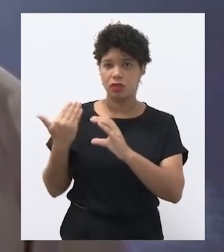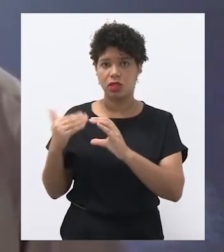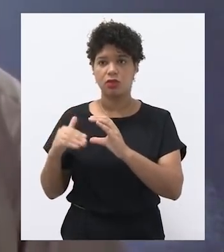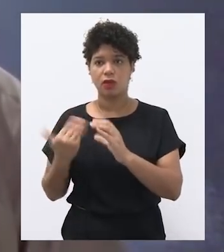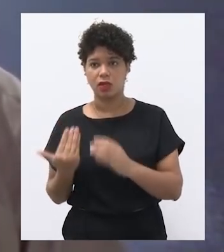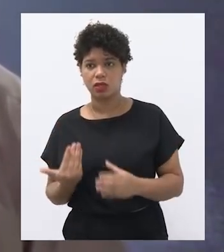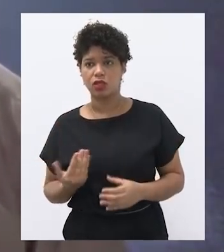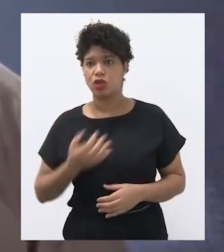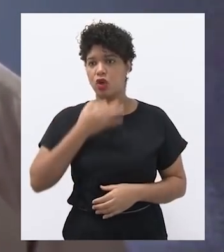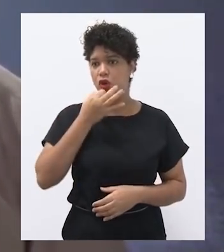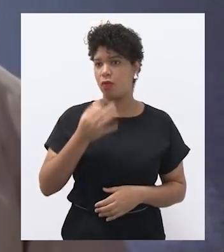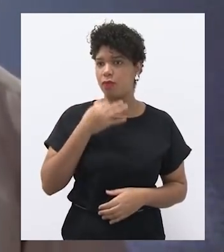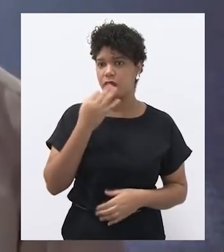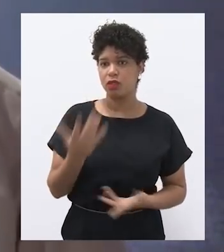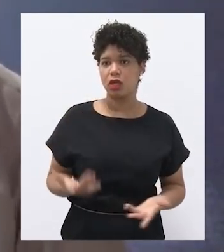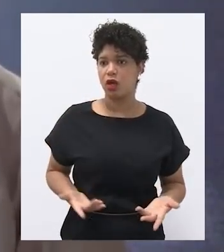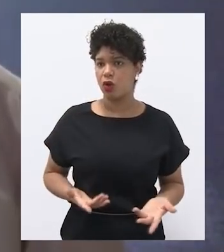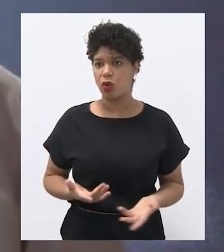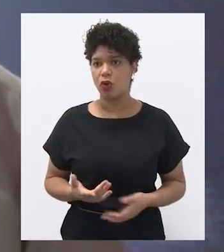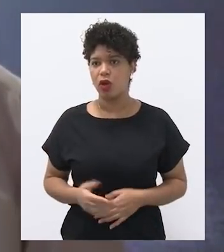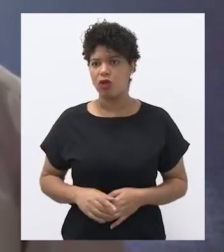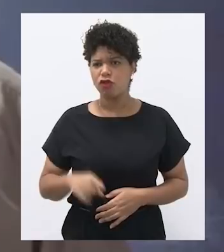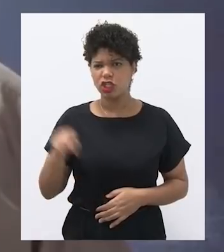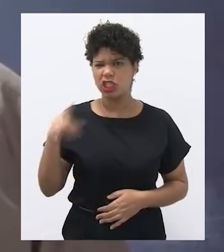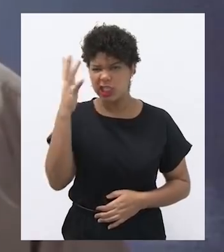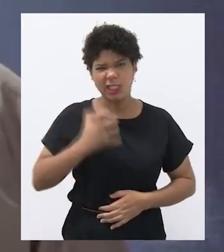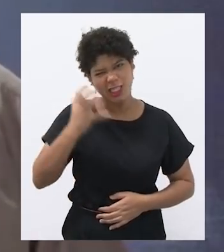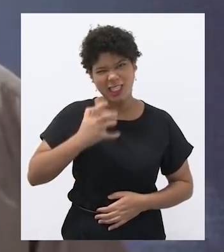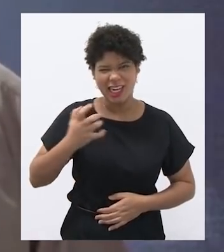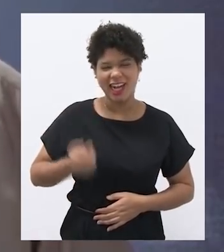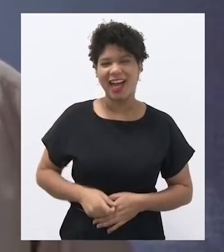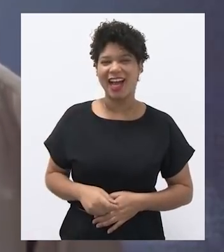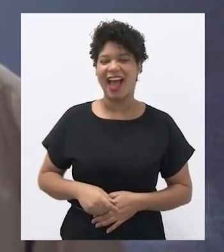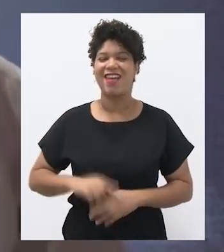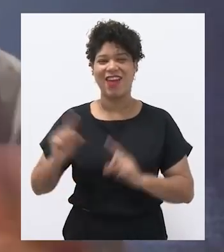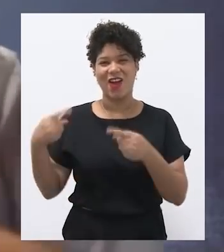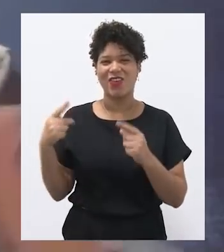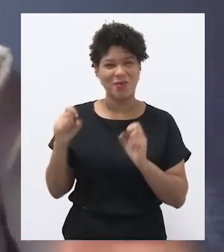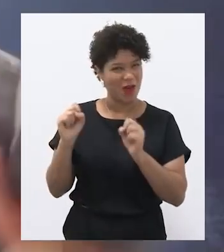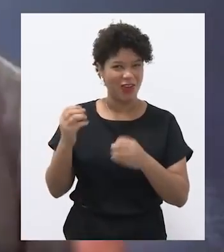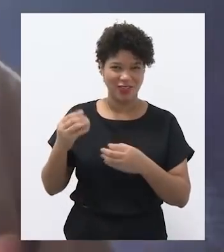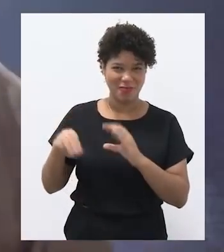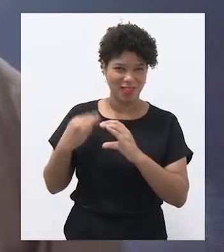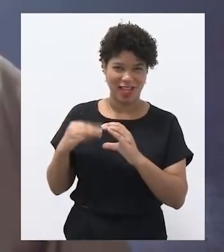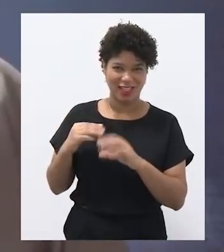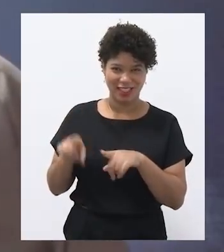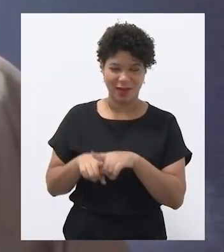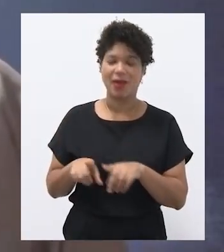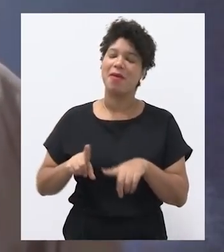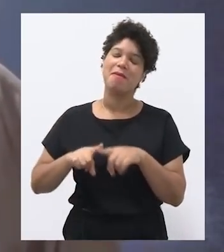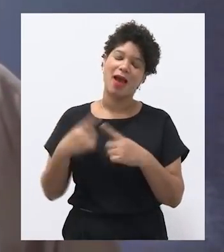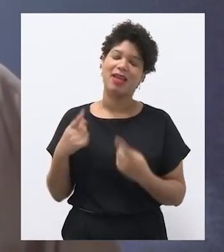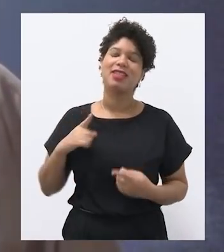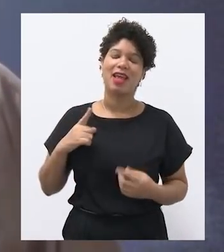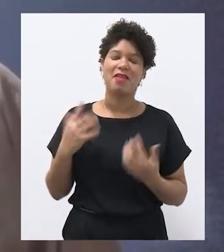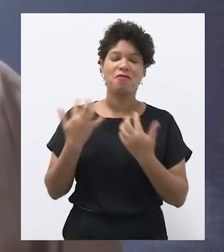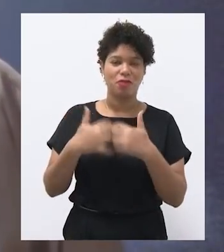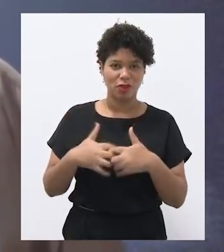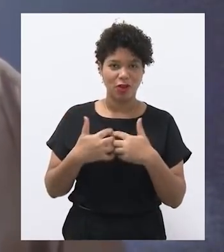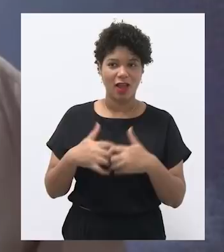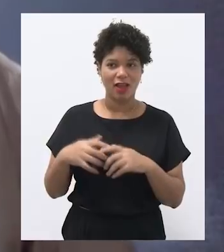com comentários, críticas, mensagens raivosas contra o que eu estou dizendo, e nós estamos fazendo isso funcionar dentro dessa